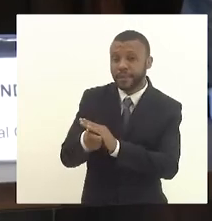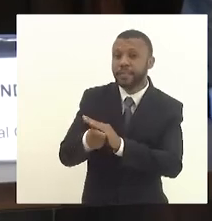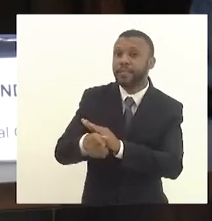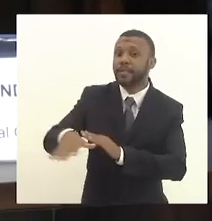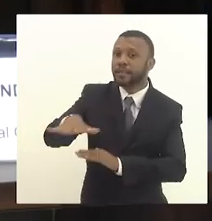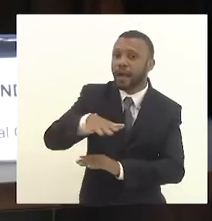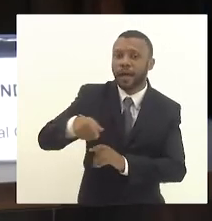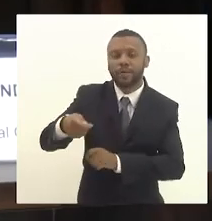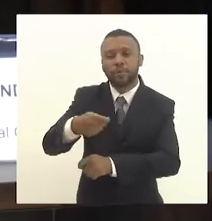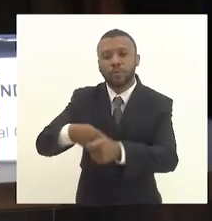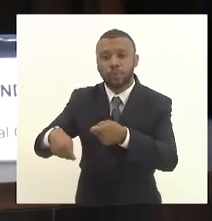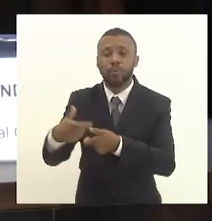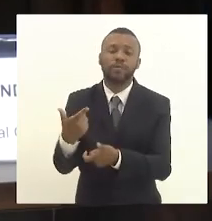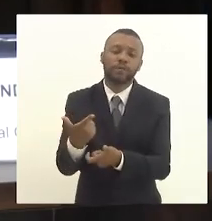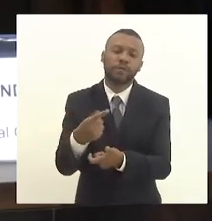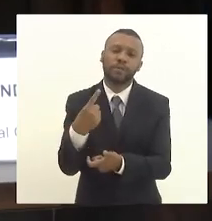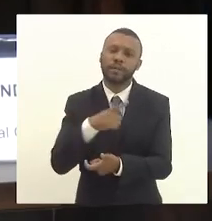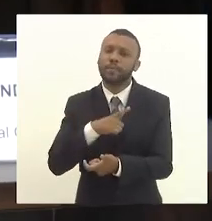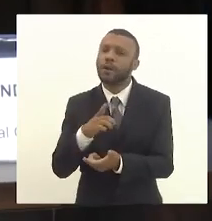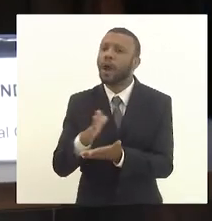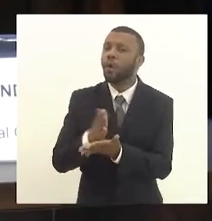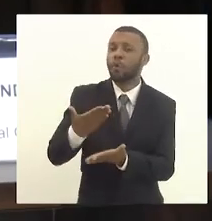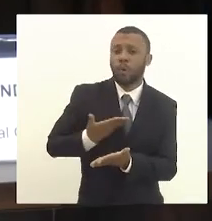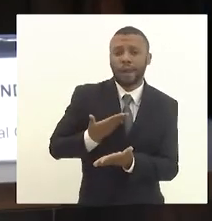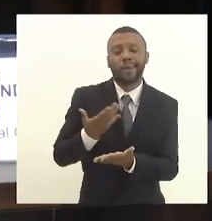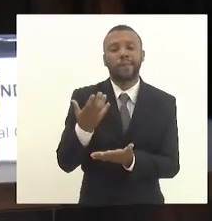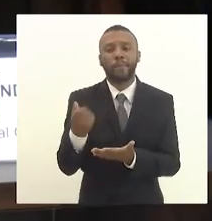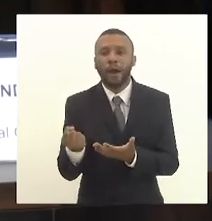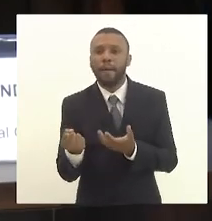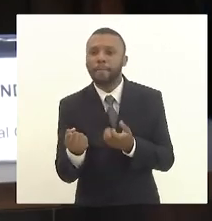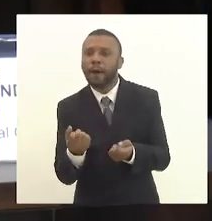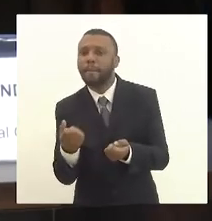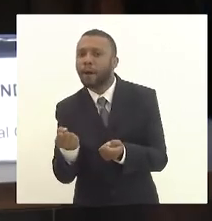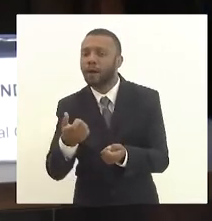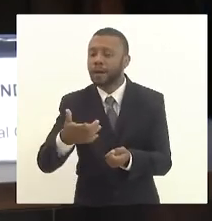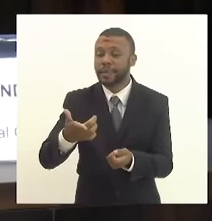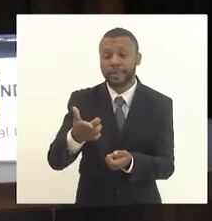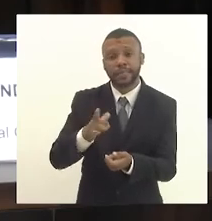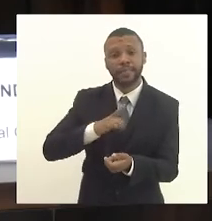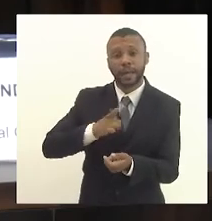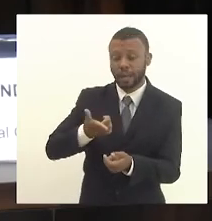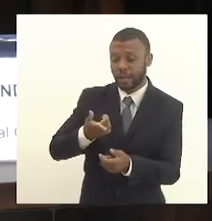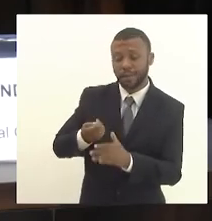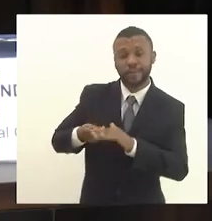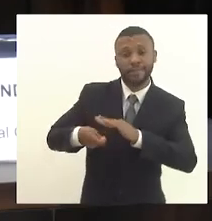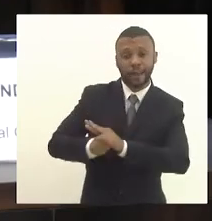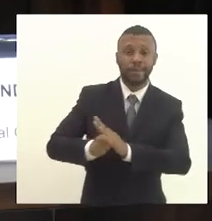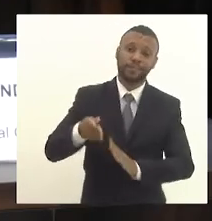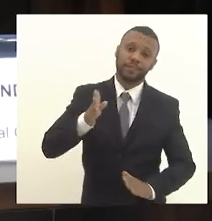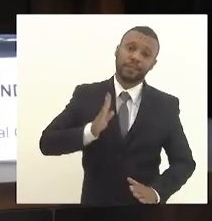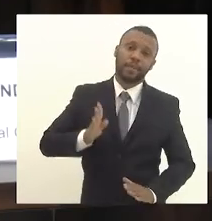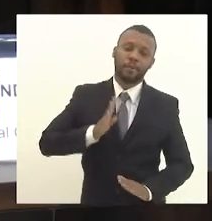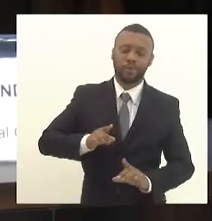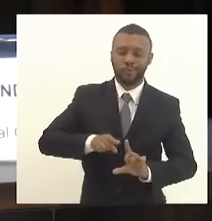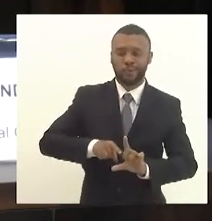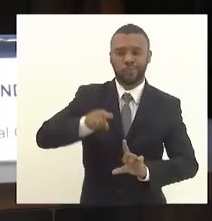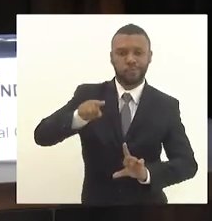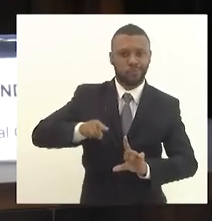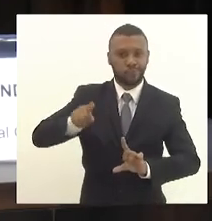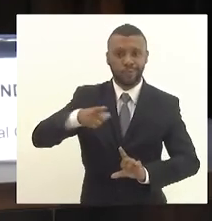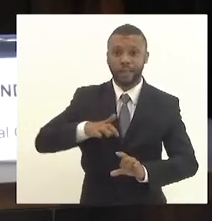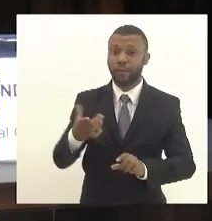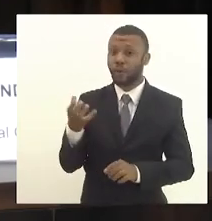temos aderência aqui já de alguns pares do mercado financeiro para prover esses recursos. O fundo soberano